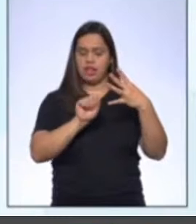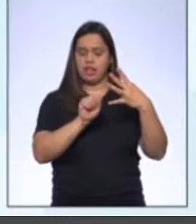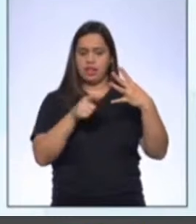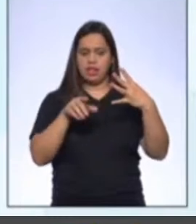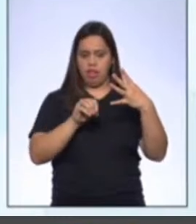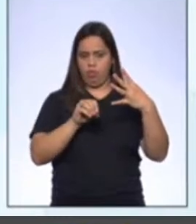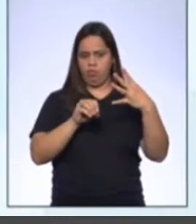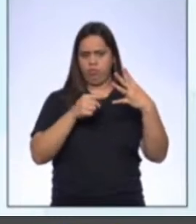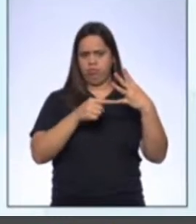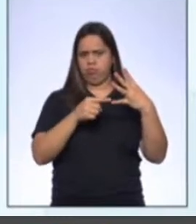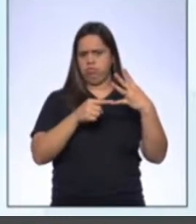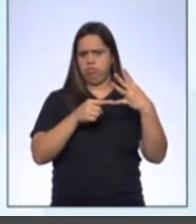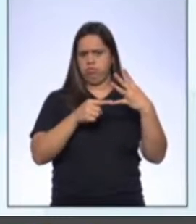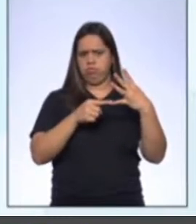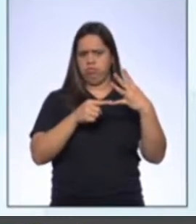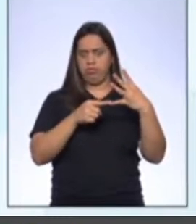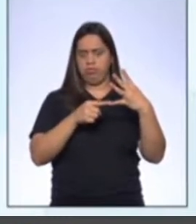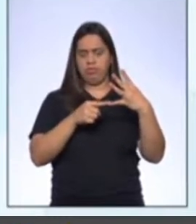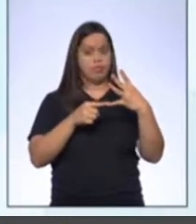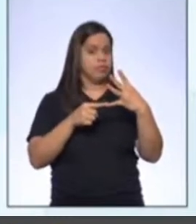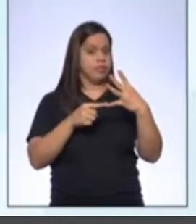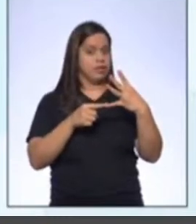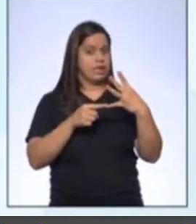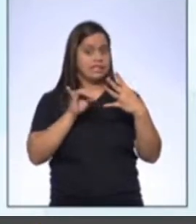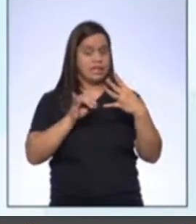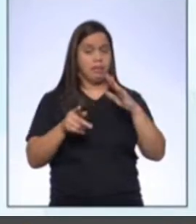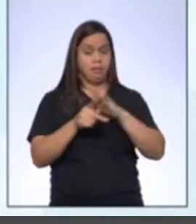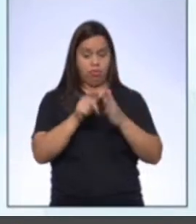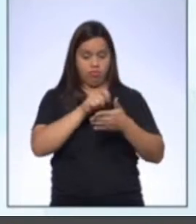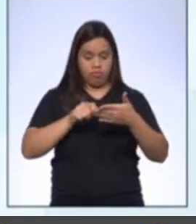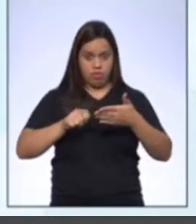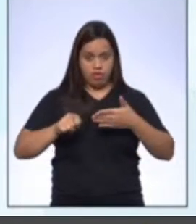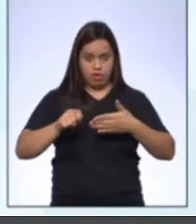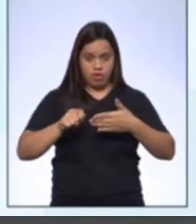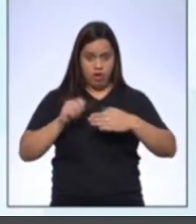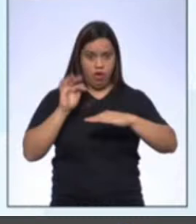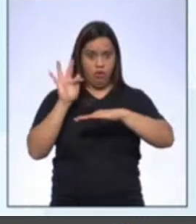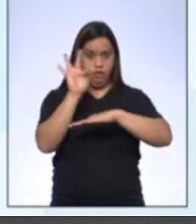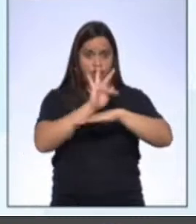Ora, no formal se escreve estão padecendo.